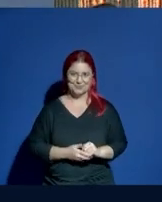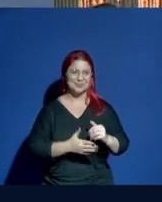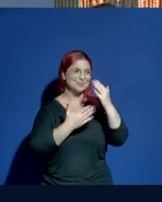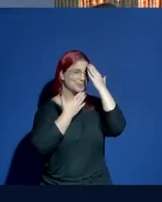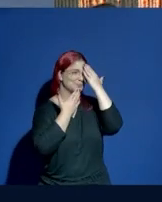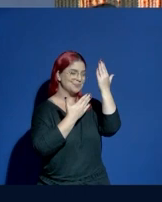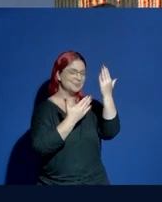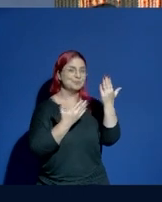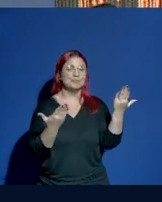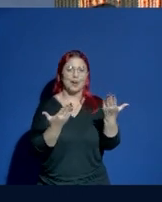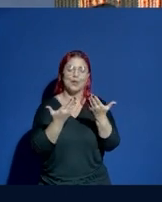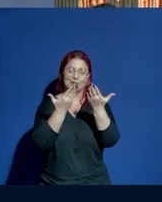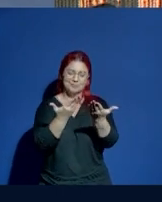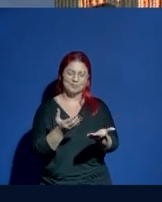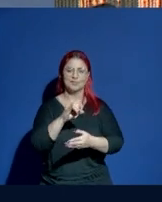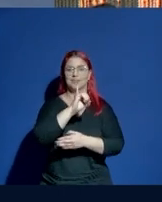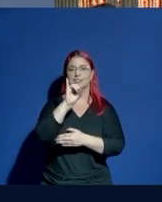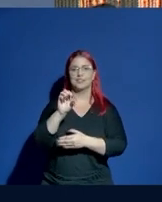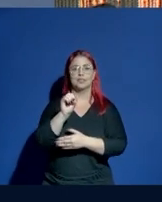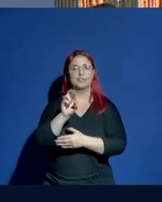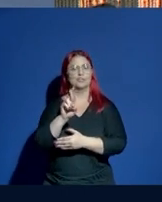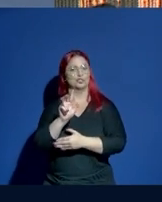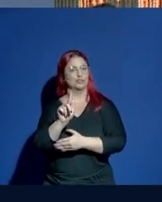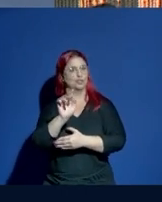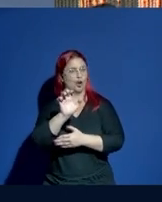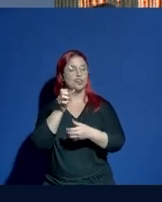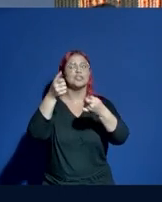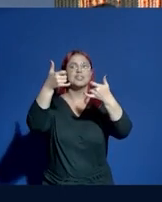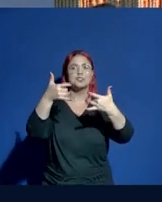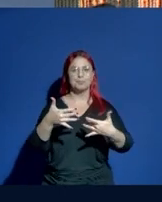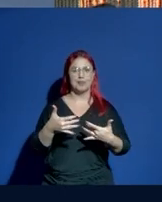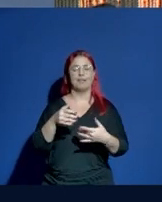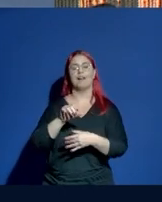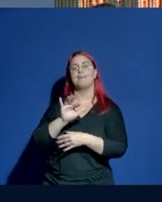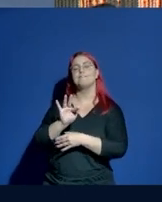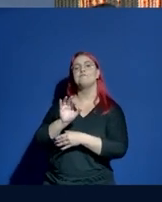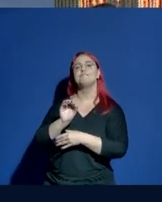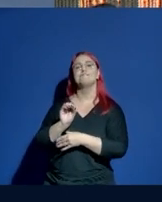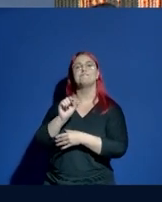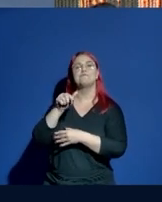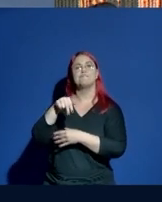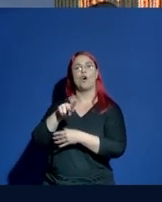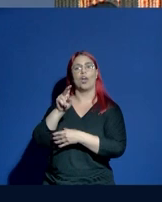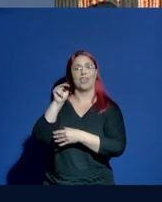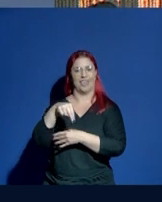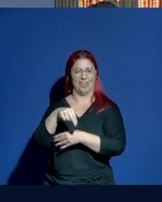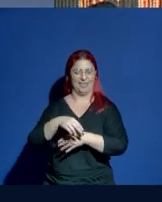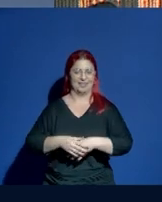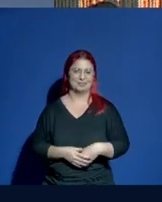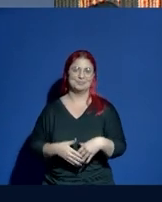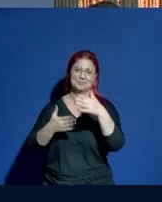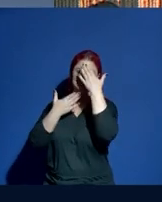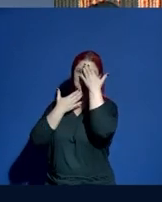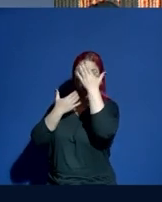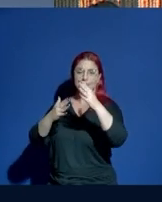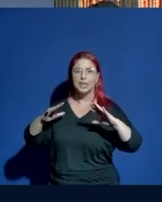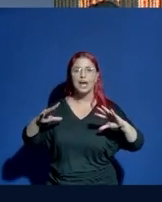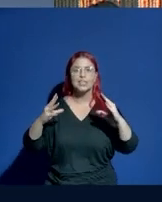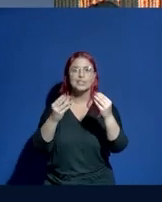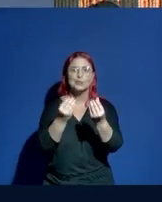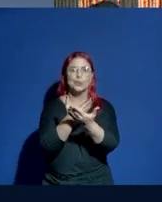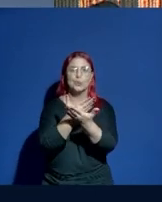Jorge com você agora apresenta para gente explica como que a Foquinha que tá nessa cadeia por favor Bom dia muito obrigada a todos